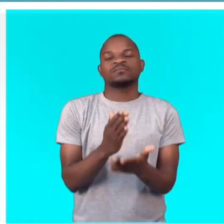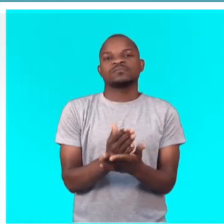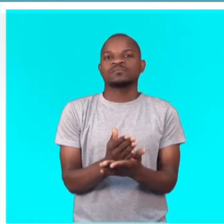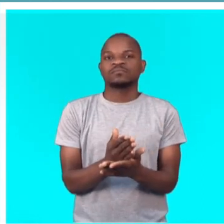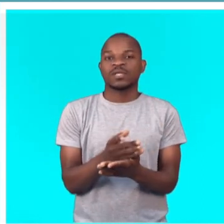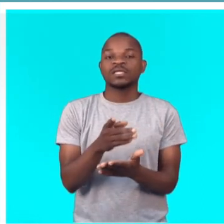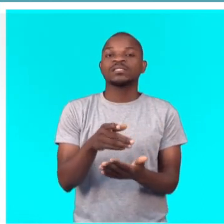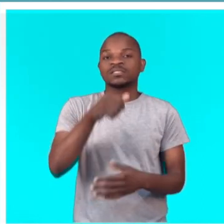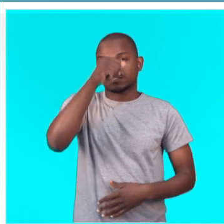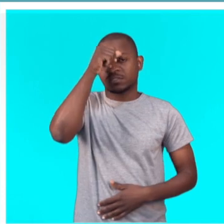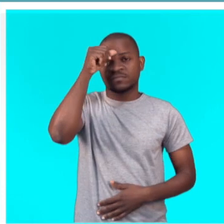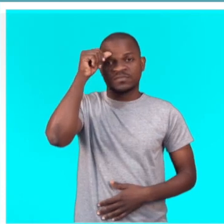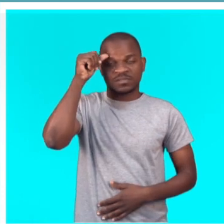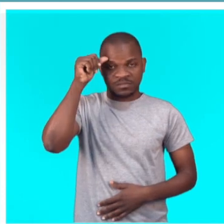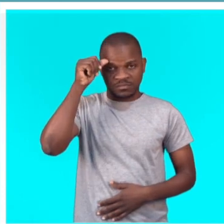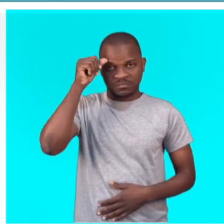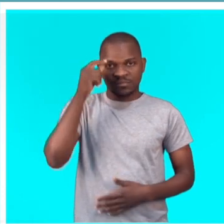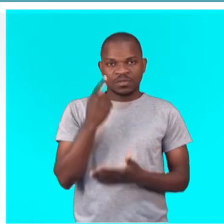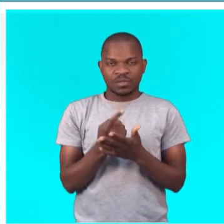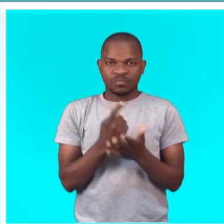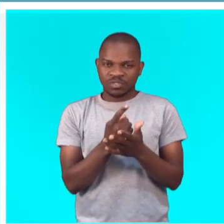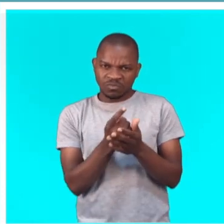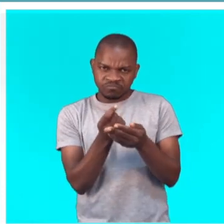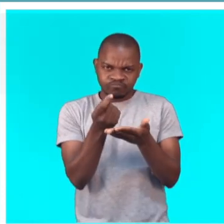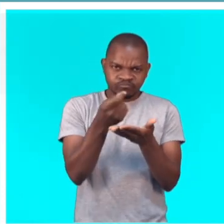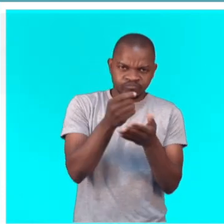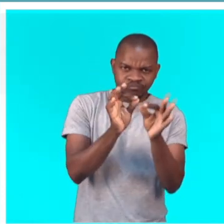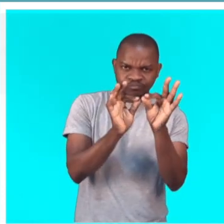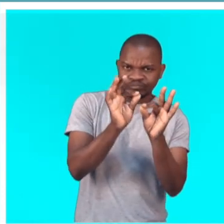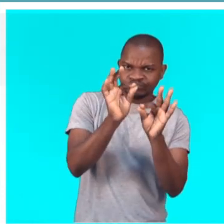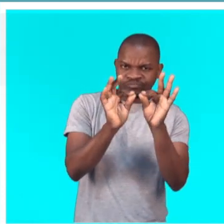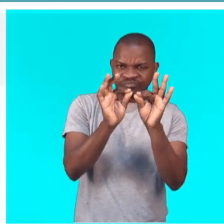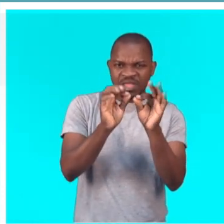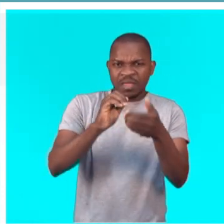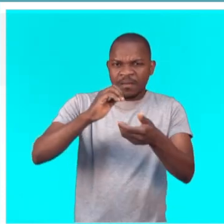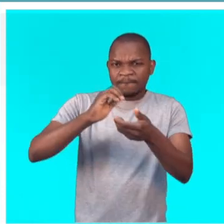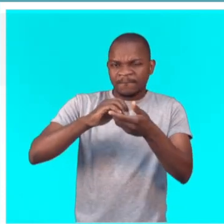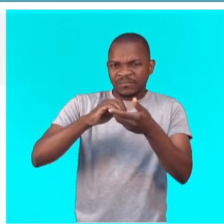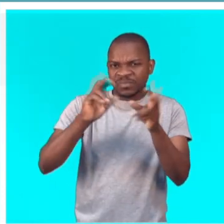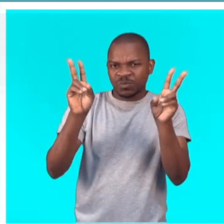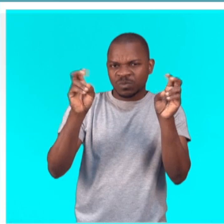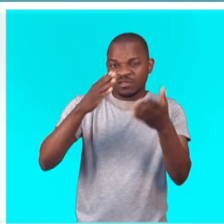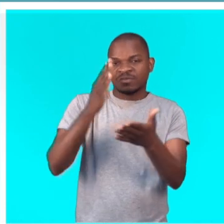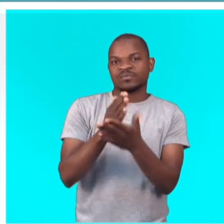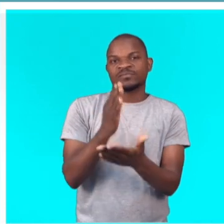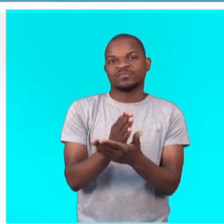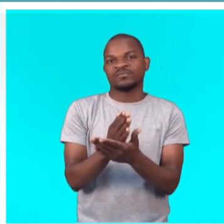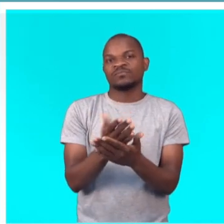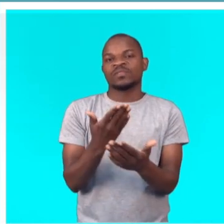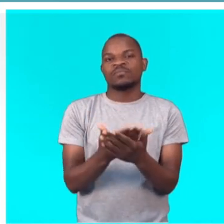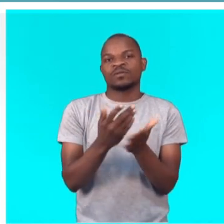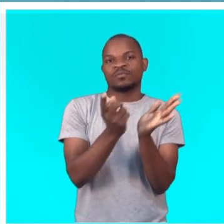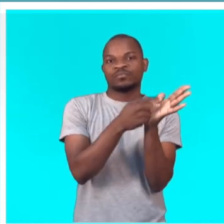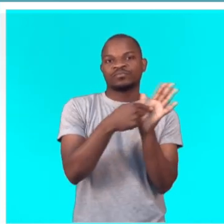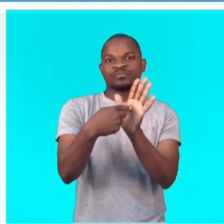de verdade, então aí que vem o trabalho de renderização, então tem que ter sombras, tem que ter luz, aquela coisa toda. Tem que ser muito verdadeiro para